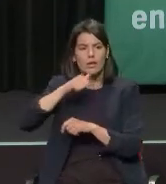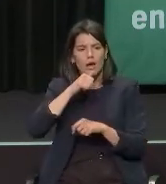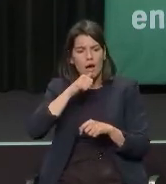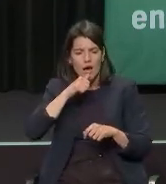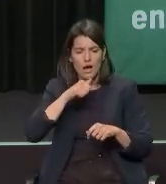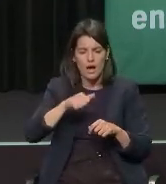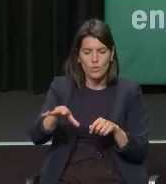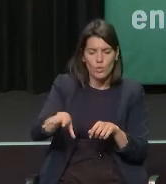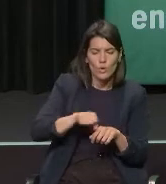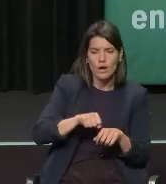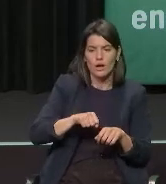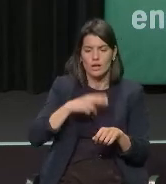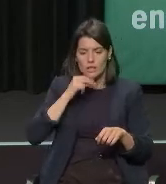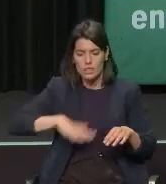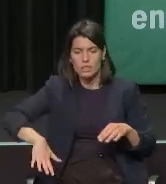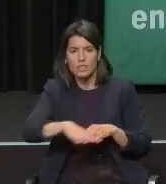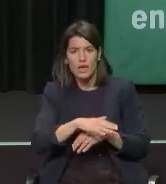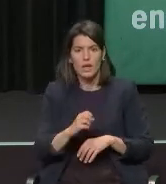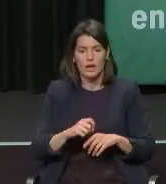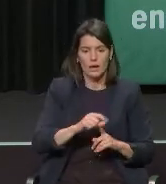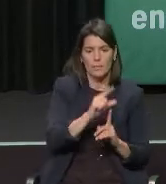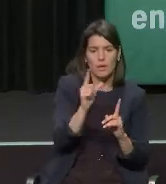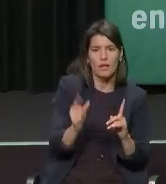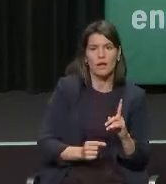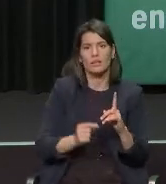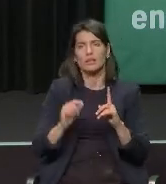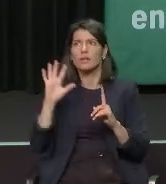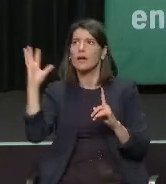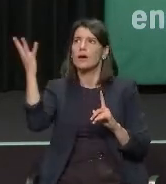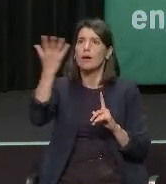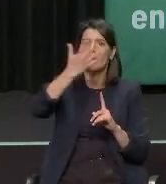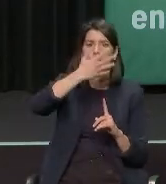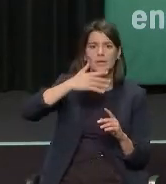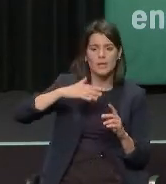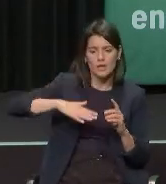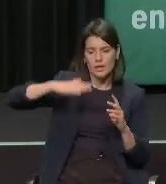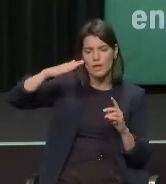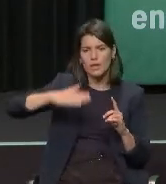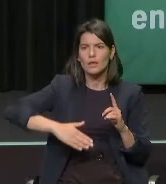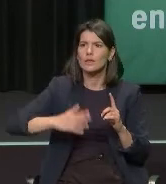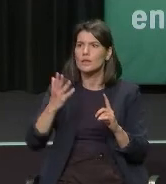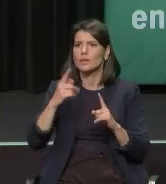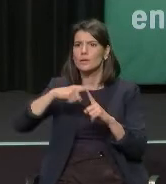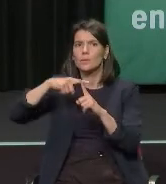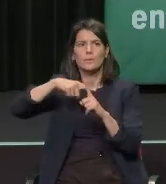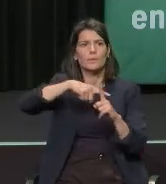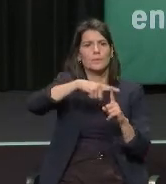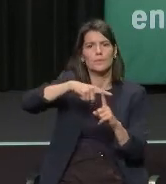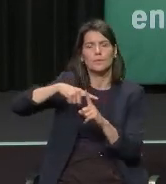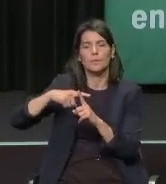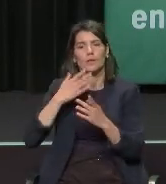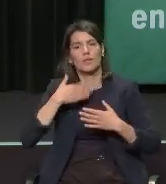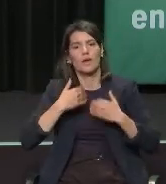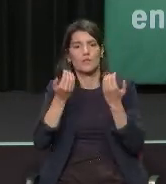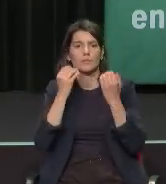carbono entre o solo, as plantas e a atmosfera, e isso dá-nos informação preciosa sobre